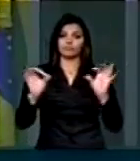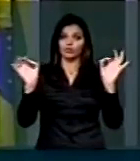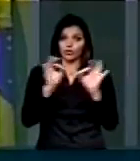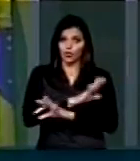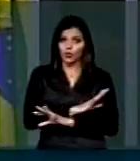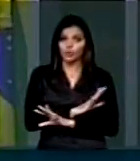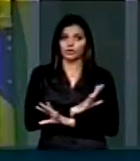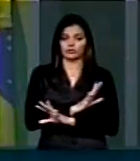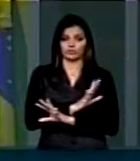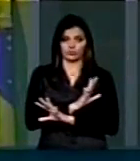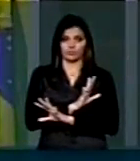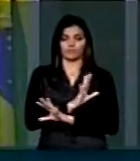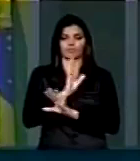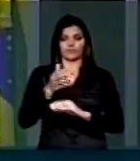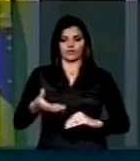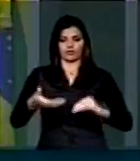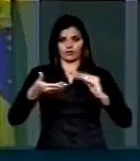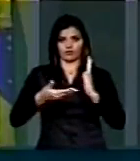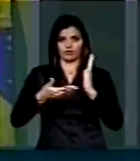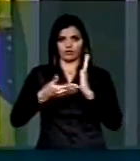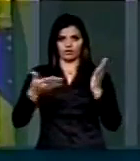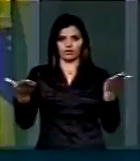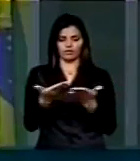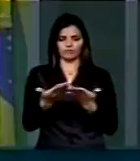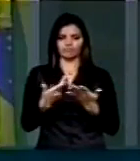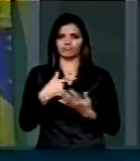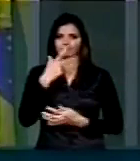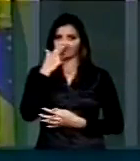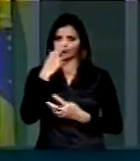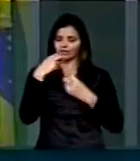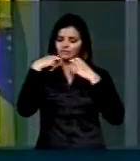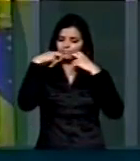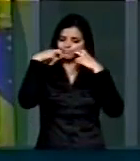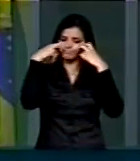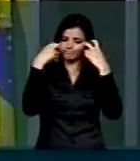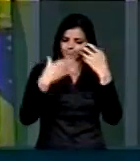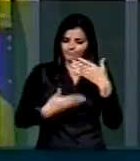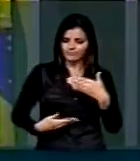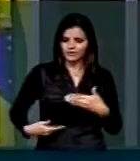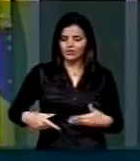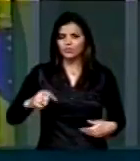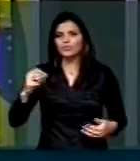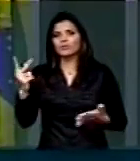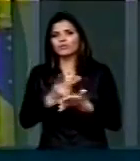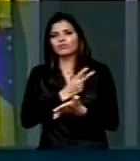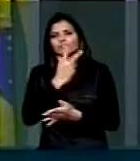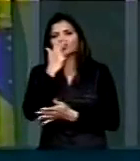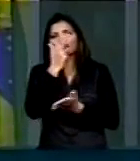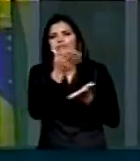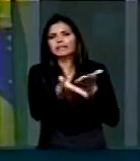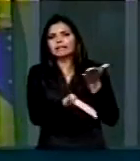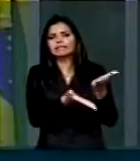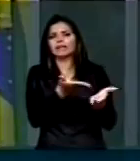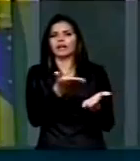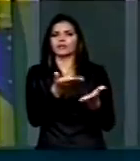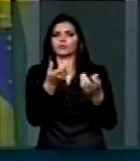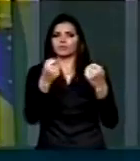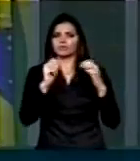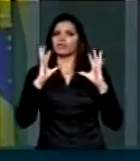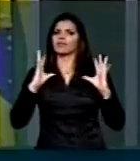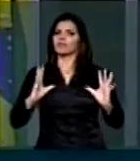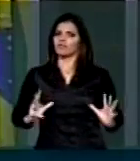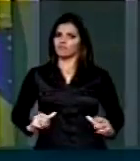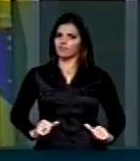concluindo, o parlamento está com a ferida aberta, que necessita ser urgentemente tratada e curada